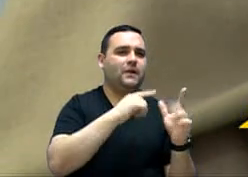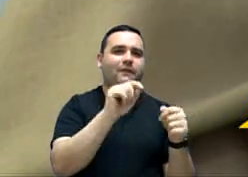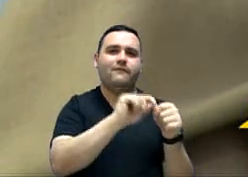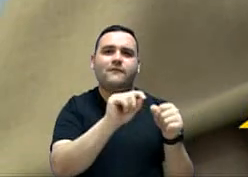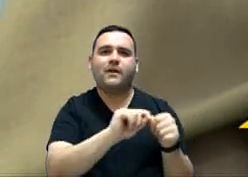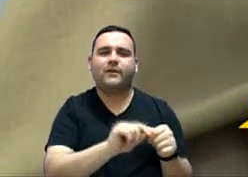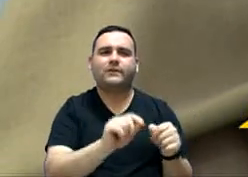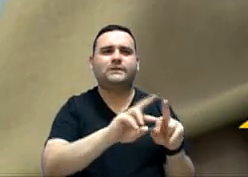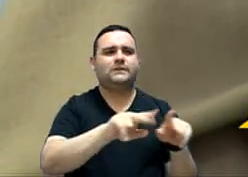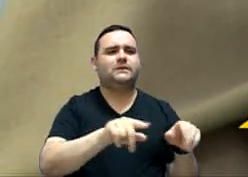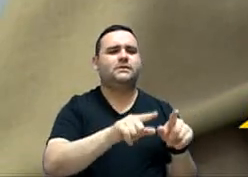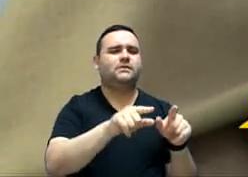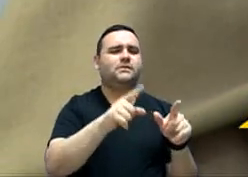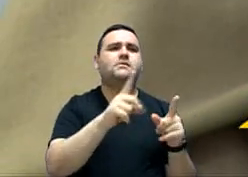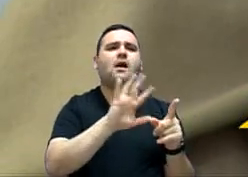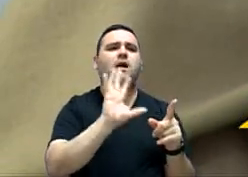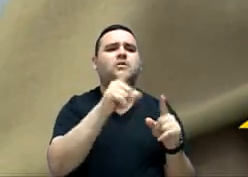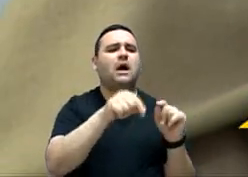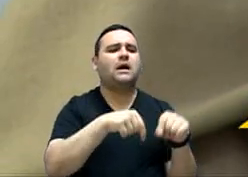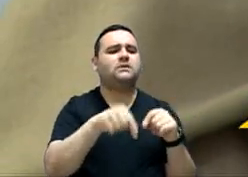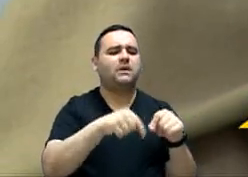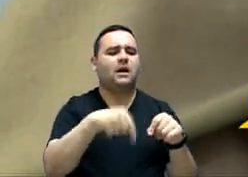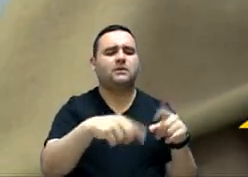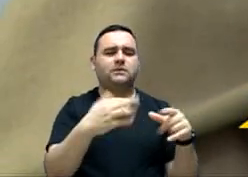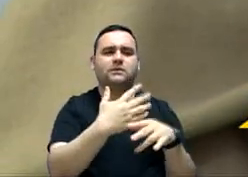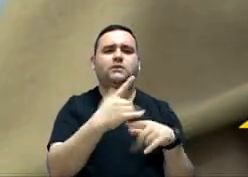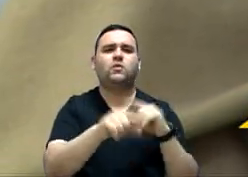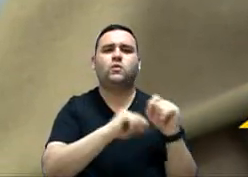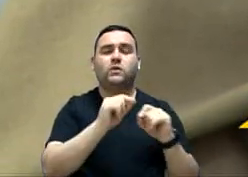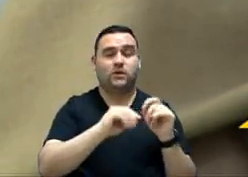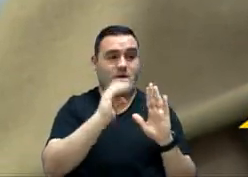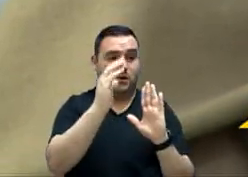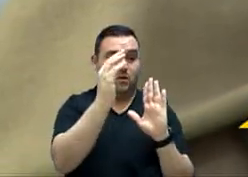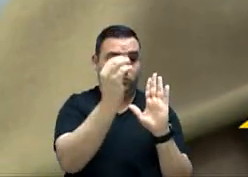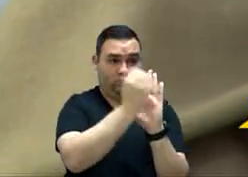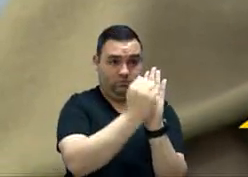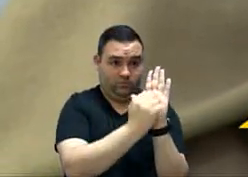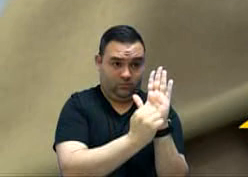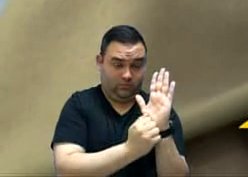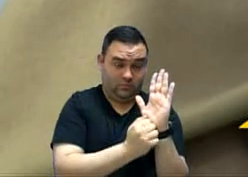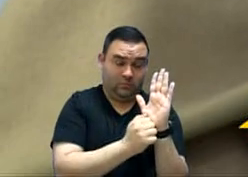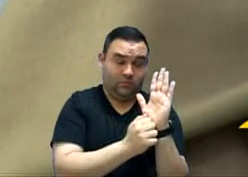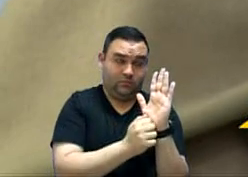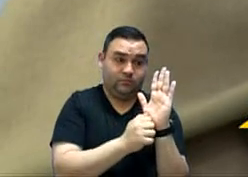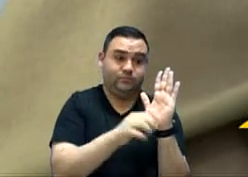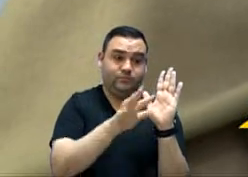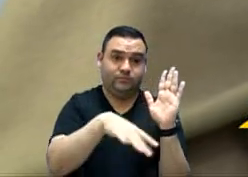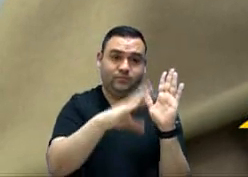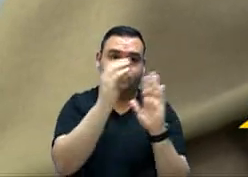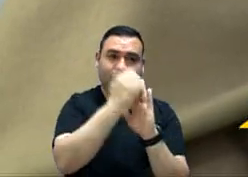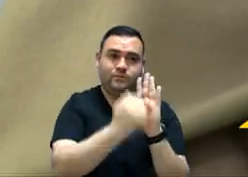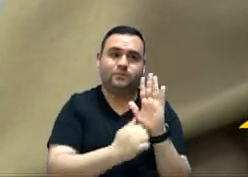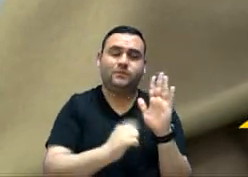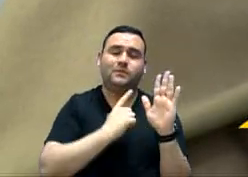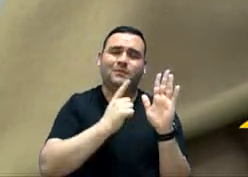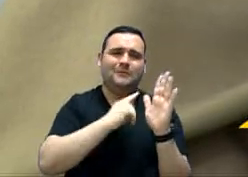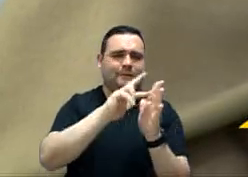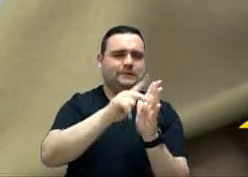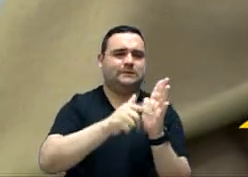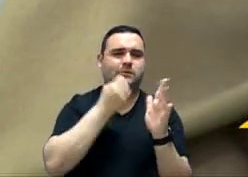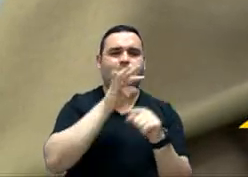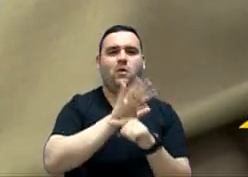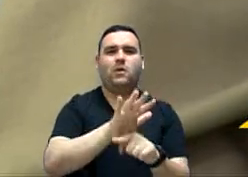confeccionam, se situam na cidade, são cadastradas. E lá, neste cadastro, existe uma série